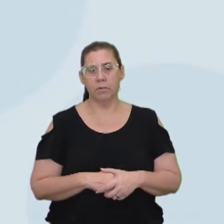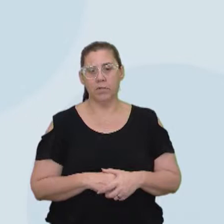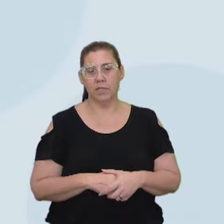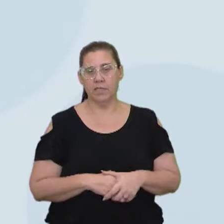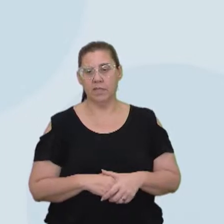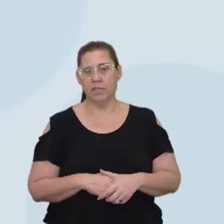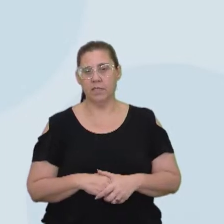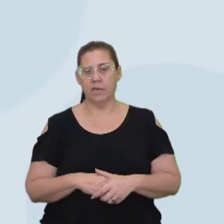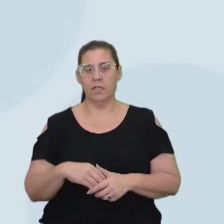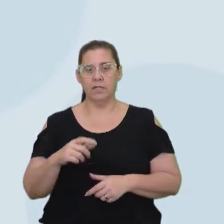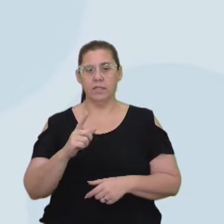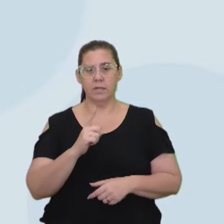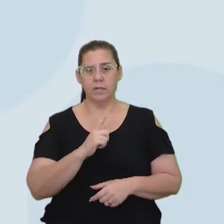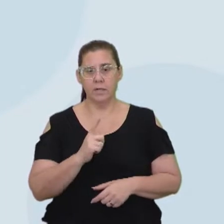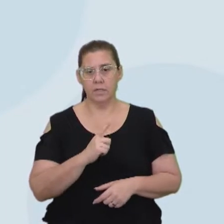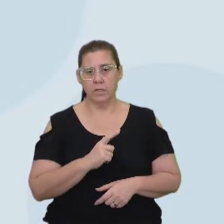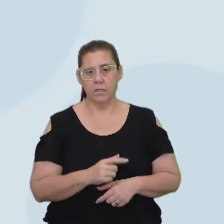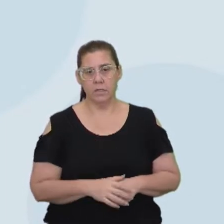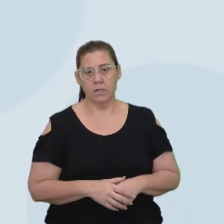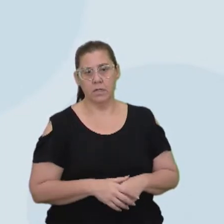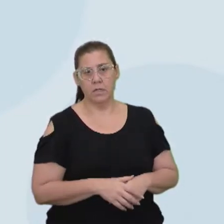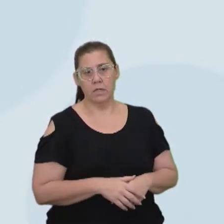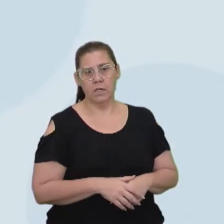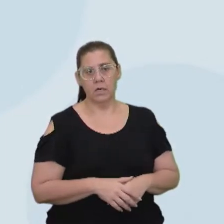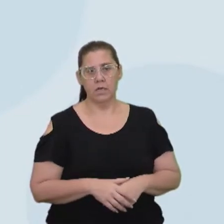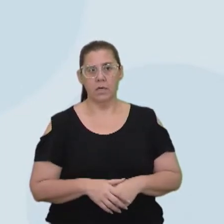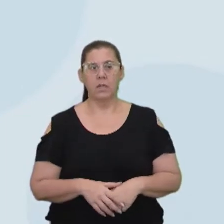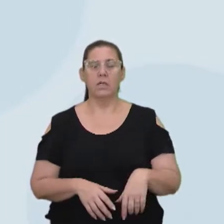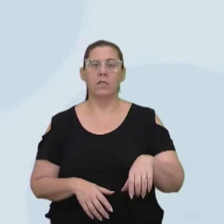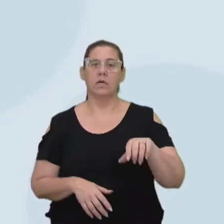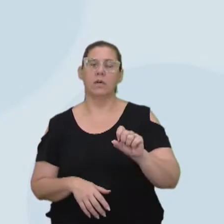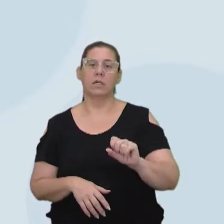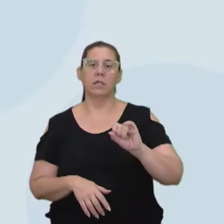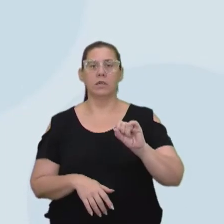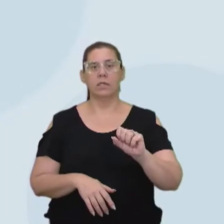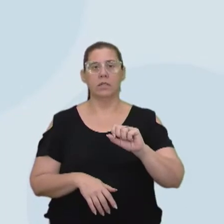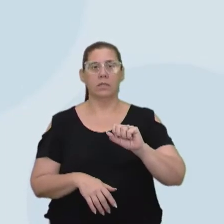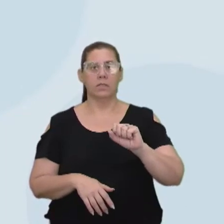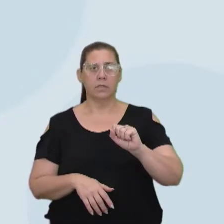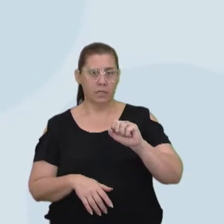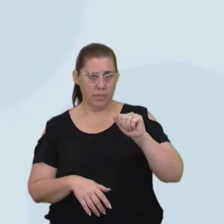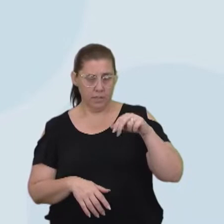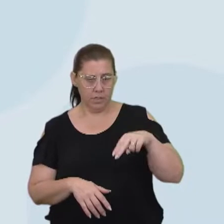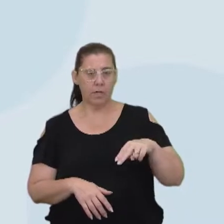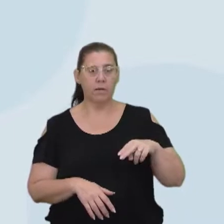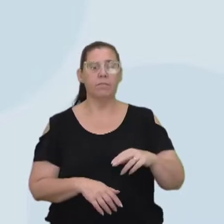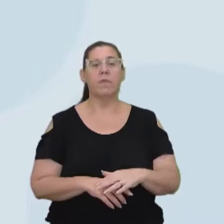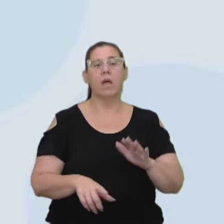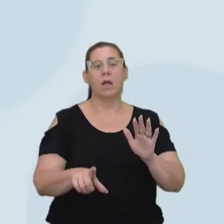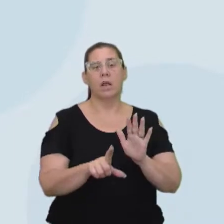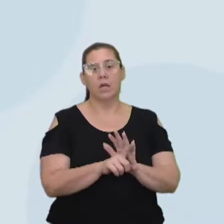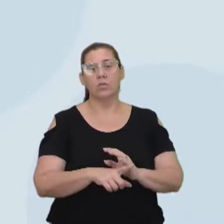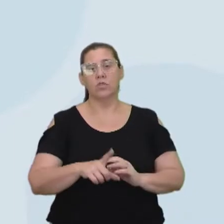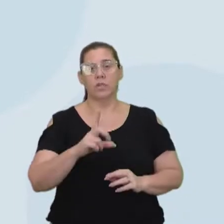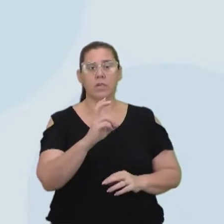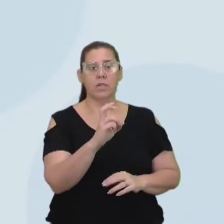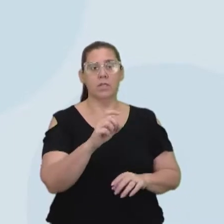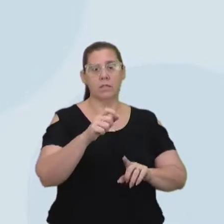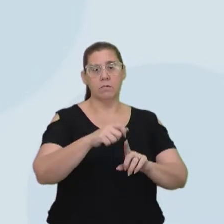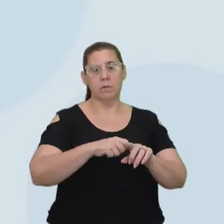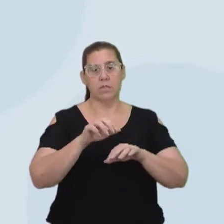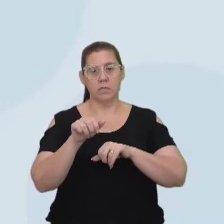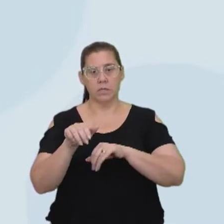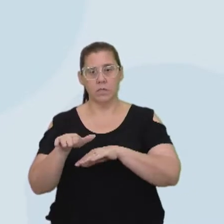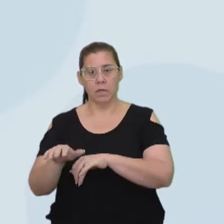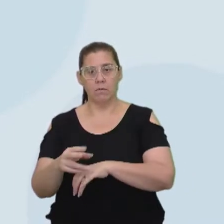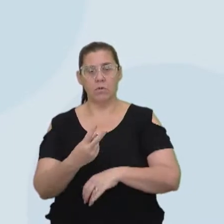alimentação adequada, né, e outras providências. Então, essa lei é de 15 de setembro de 2006, então, quer dizer,